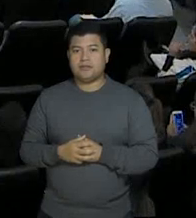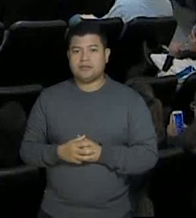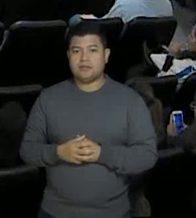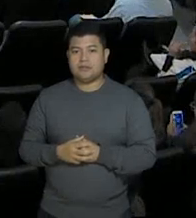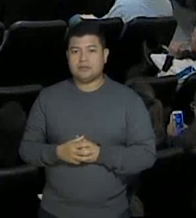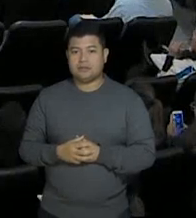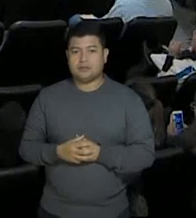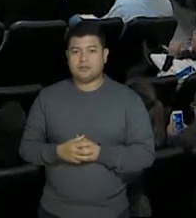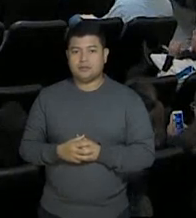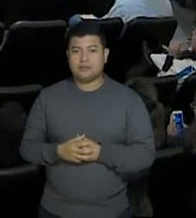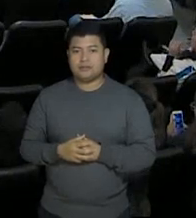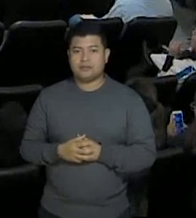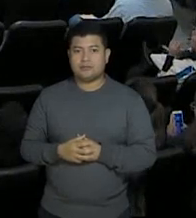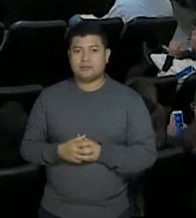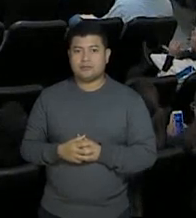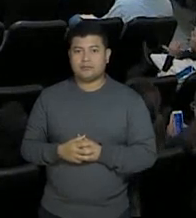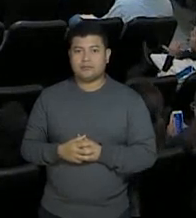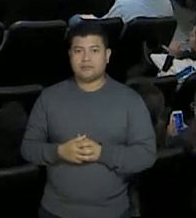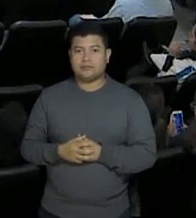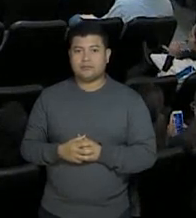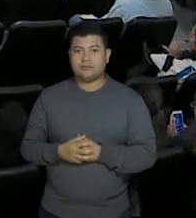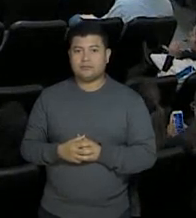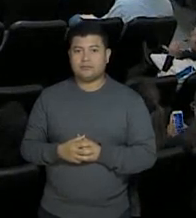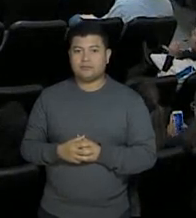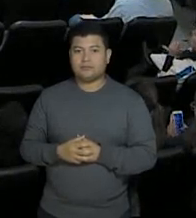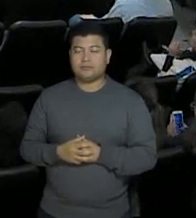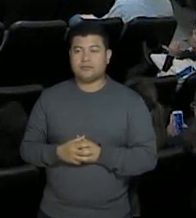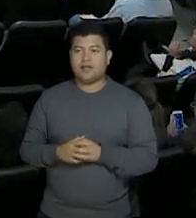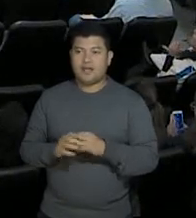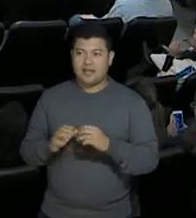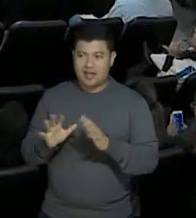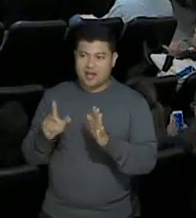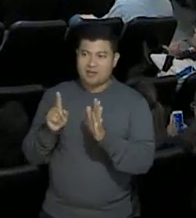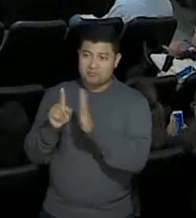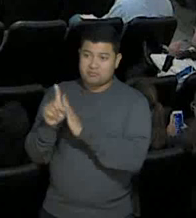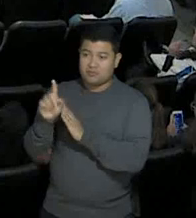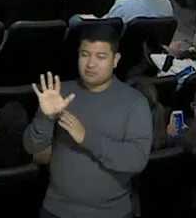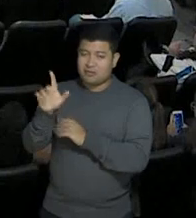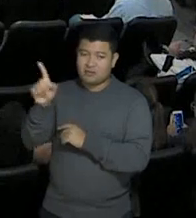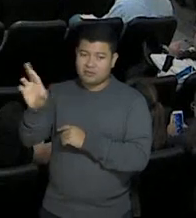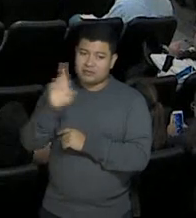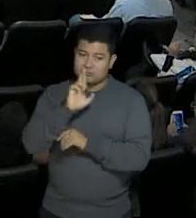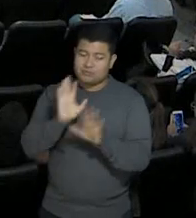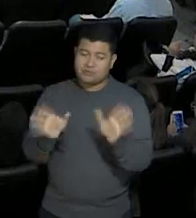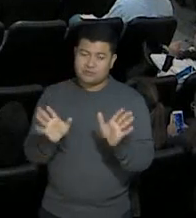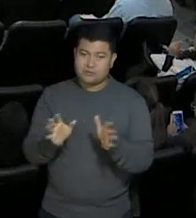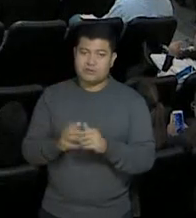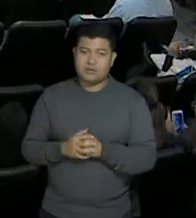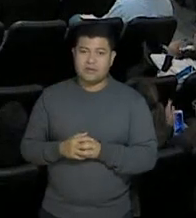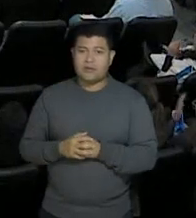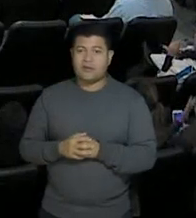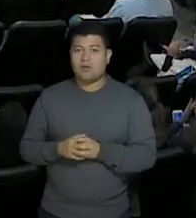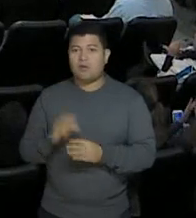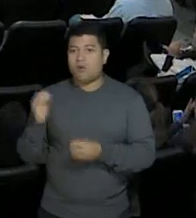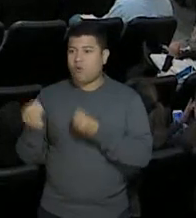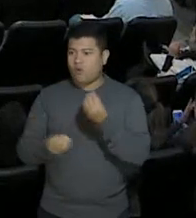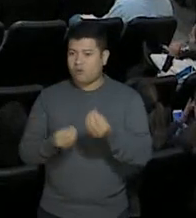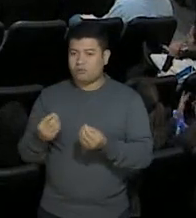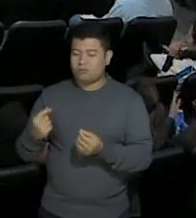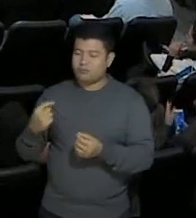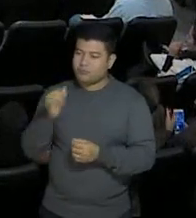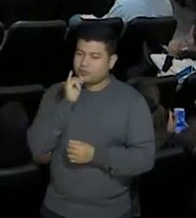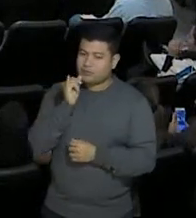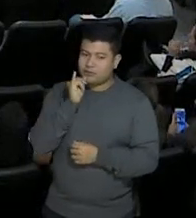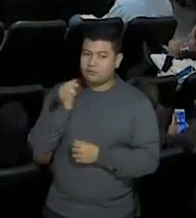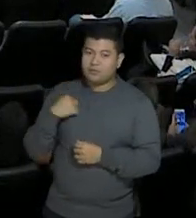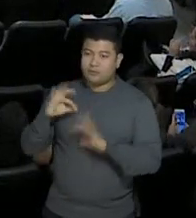Ela acabou respondendo um pouco, que eu ia justamente perguntar a respeito de como a gente abordar esse assunto com as famílias, porque,